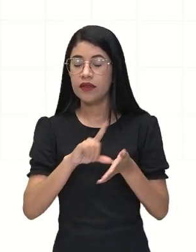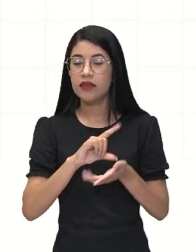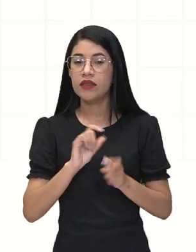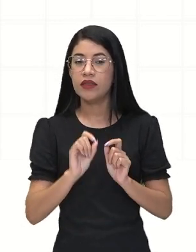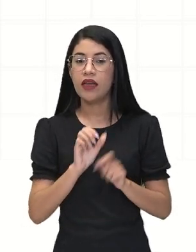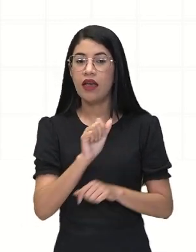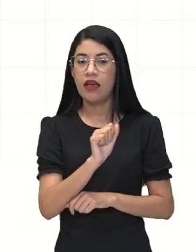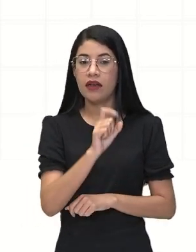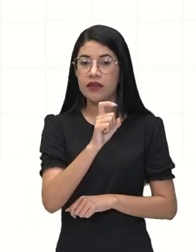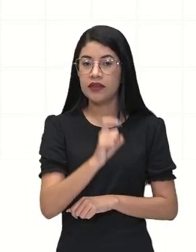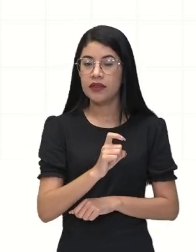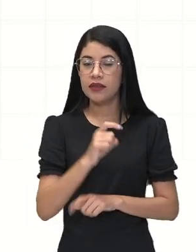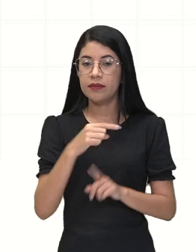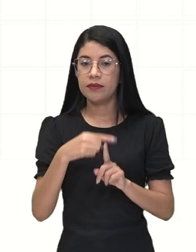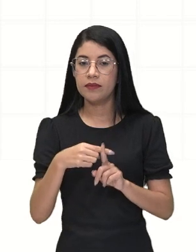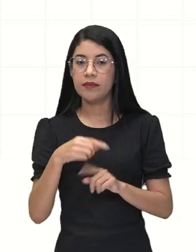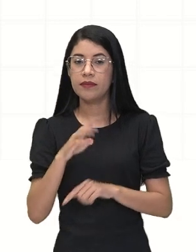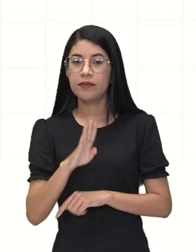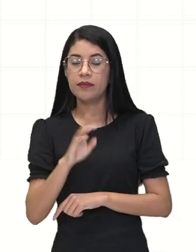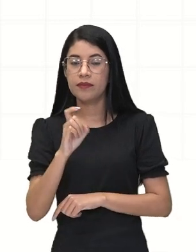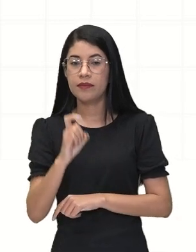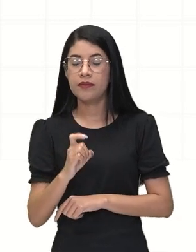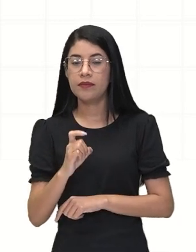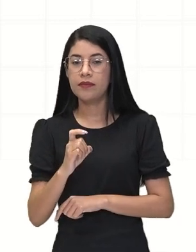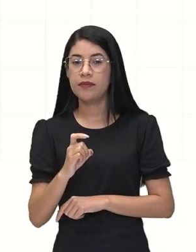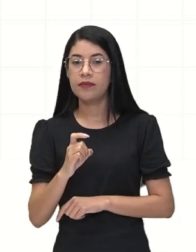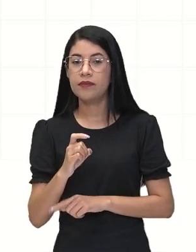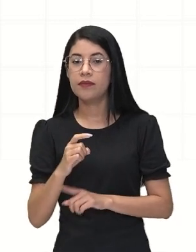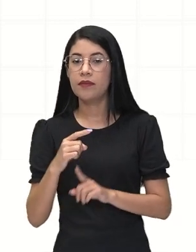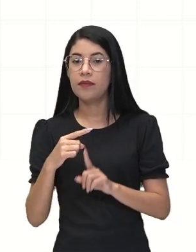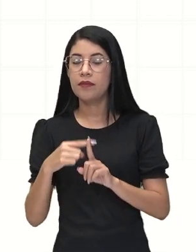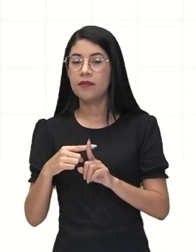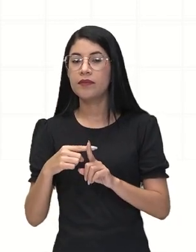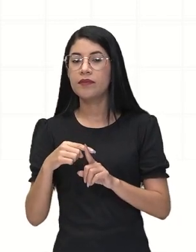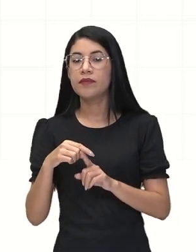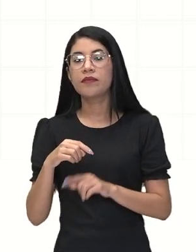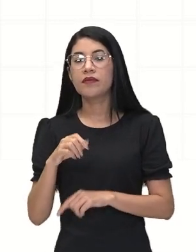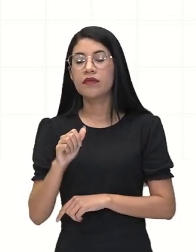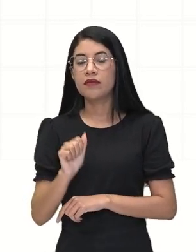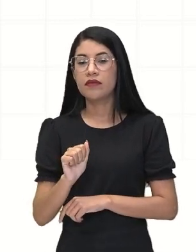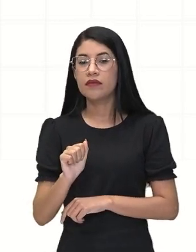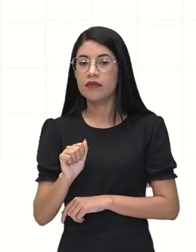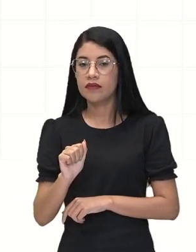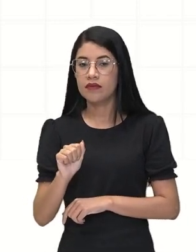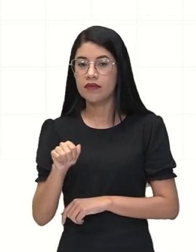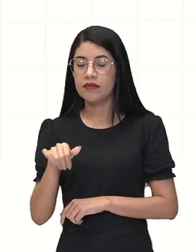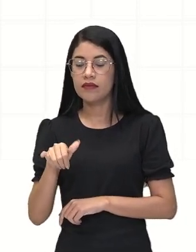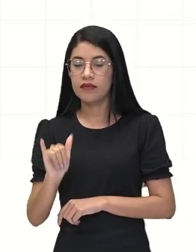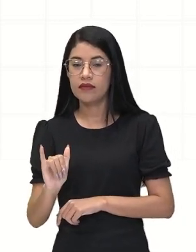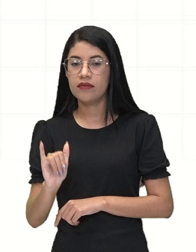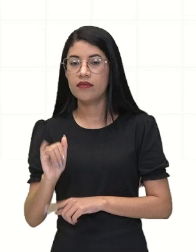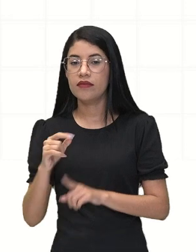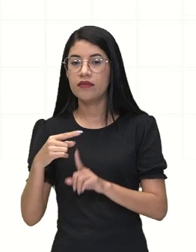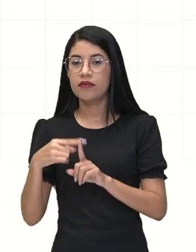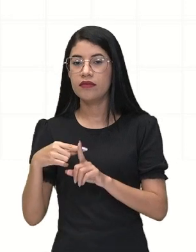AX mais BX mais AY